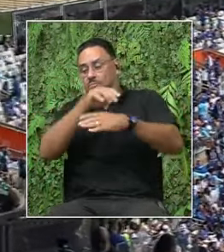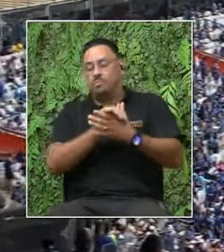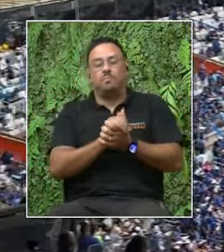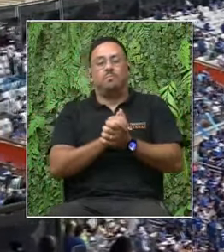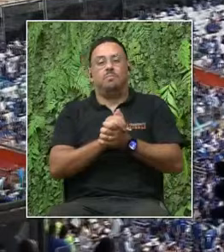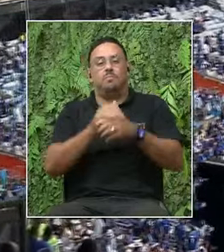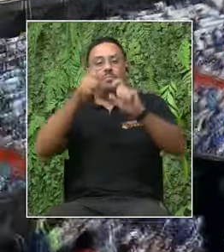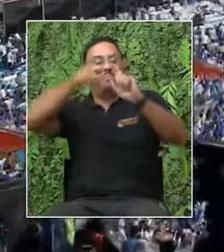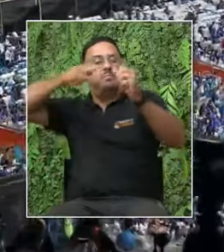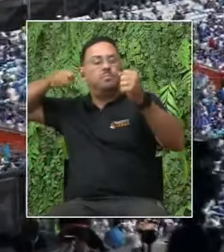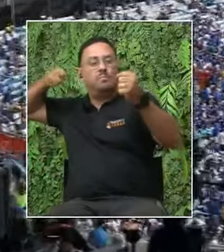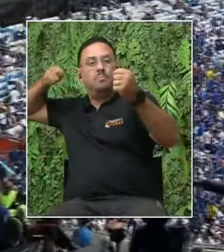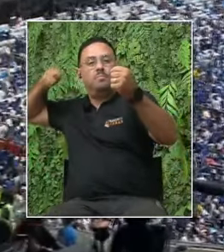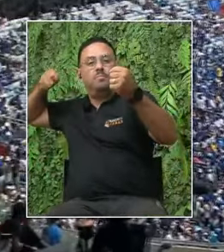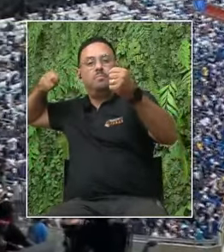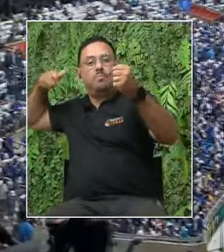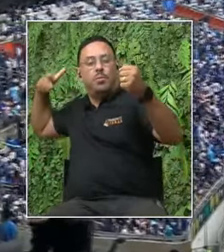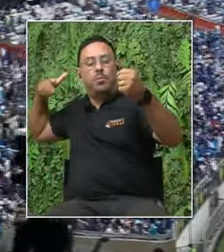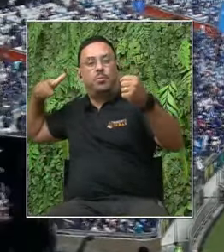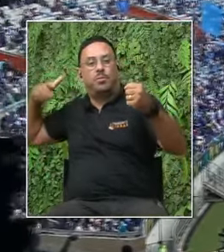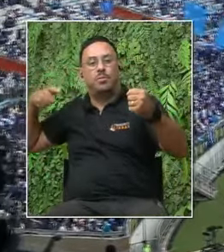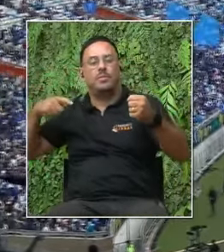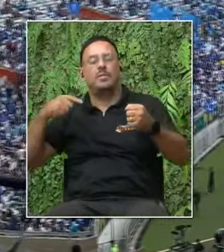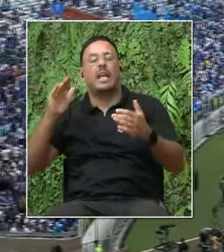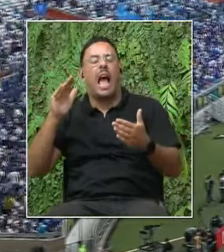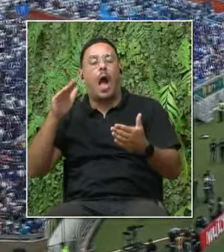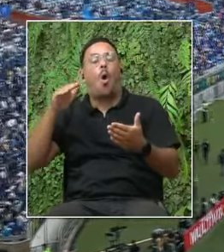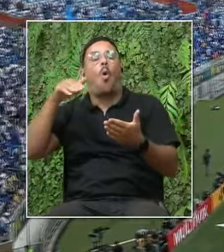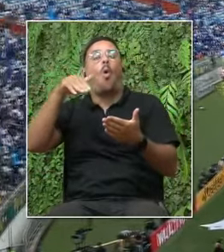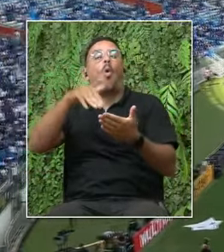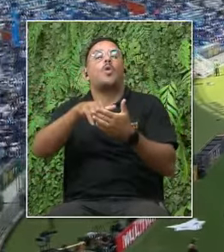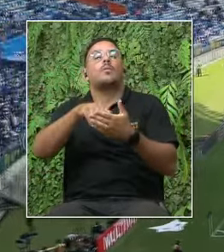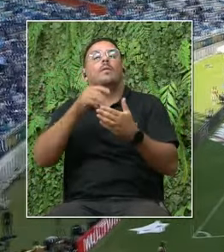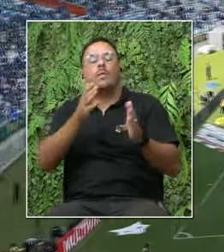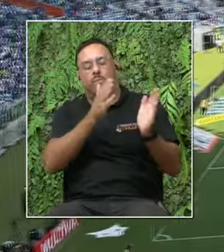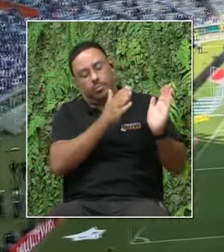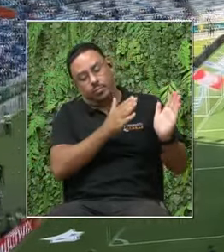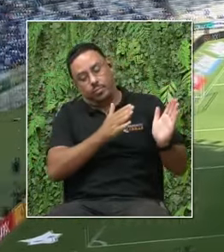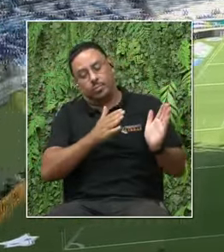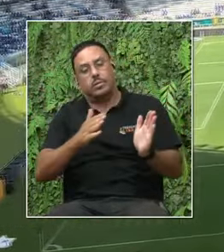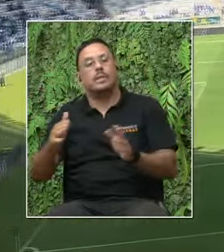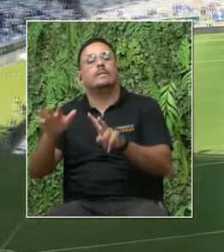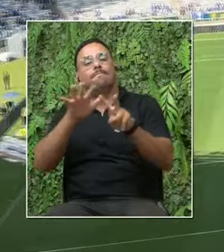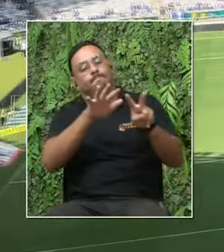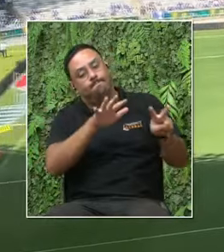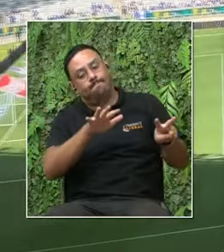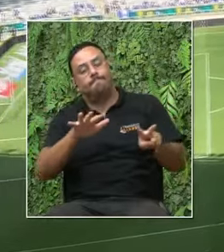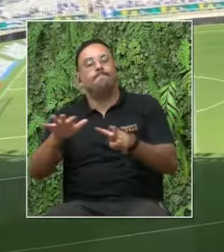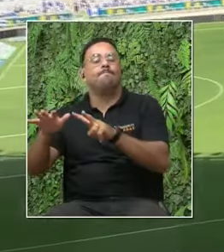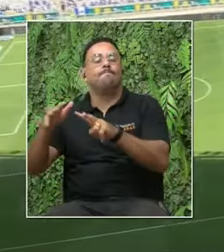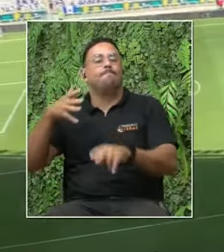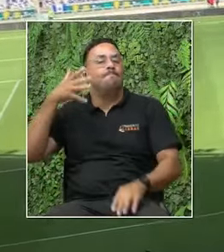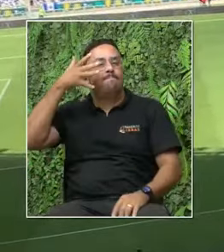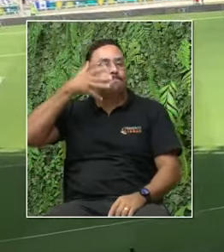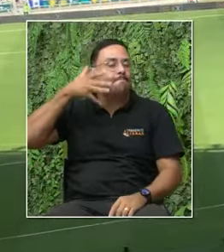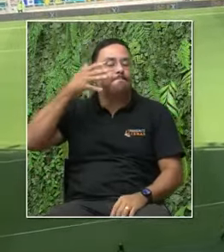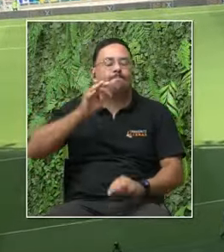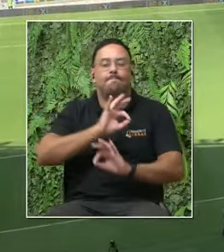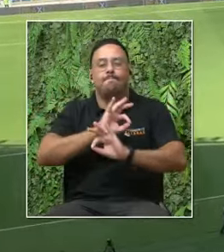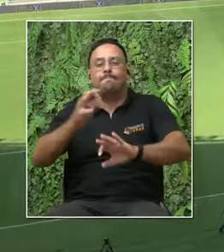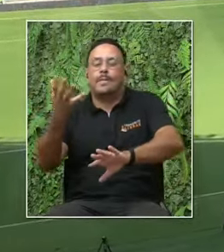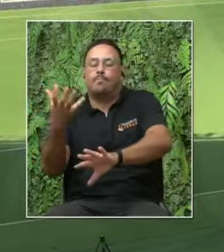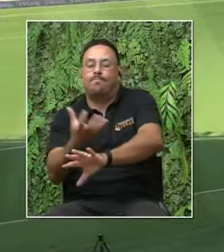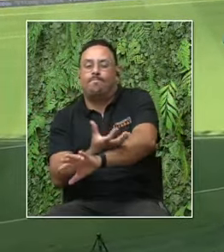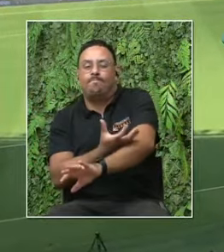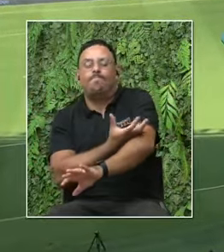Arc flecha na mão que é o flecheira a última flechada ele que durante a semana deu um depoimento muito emocionante no qual